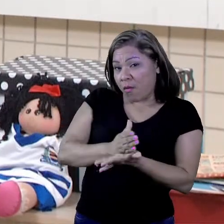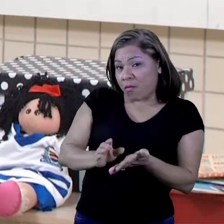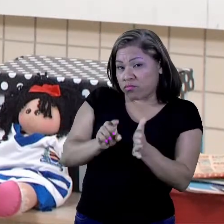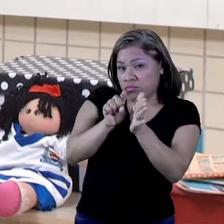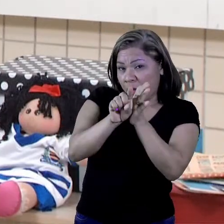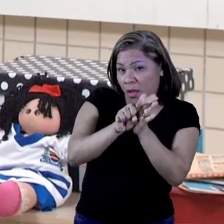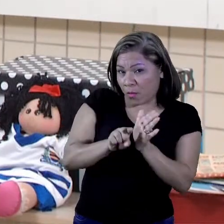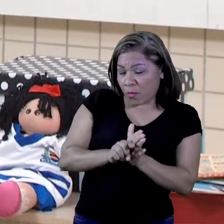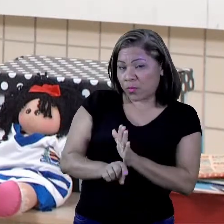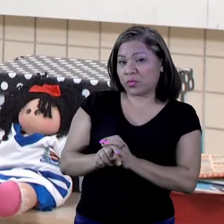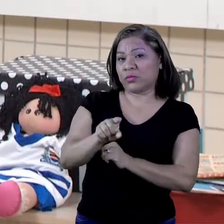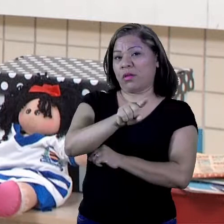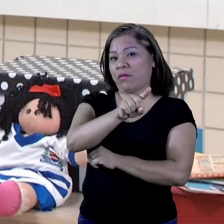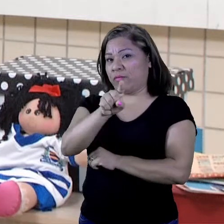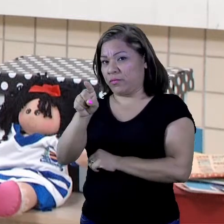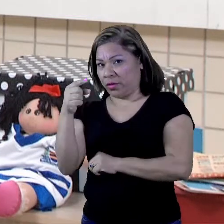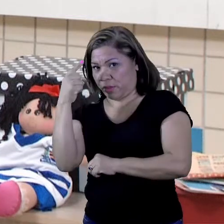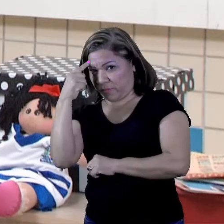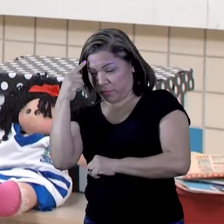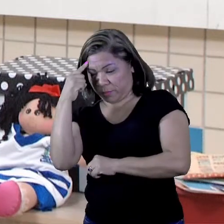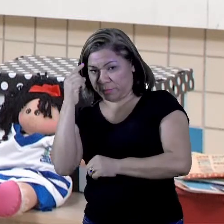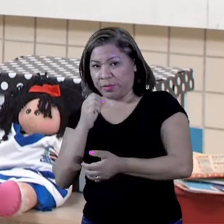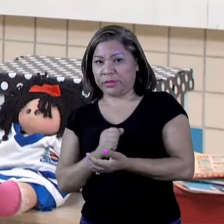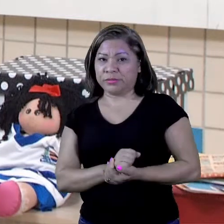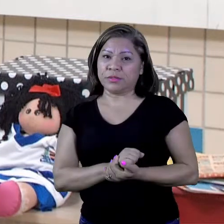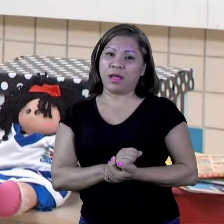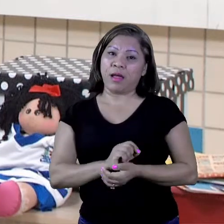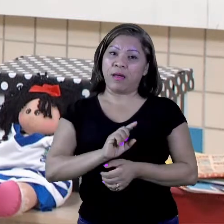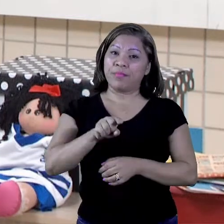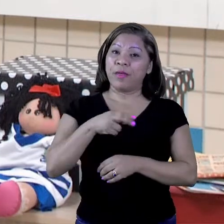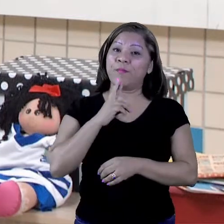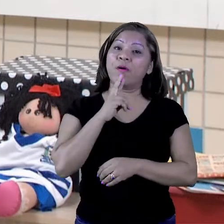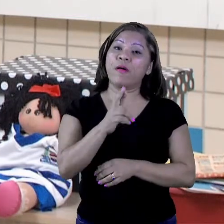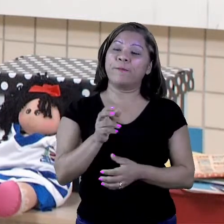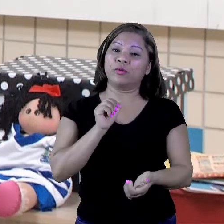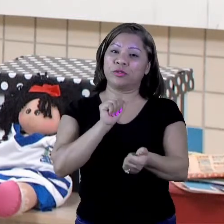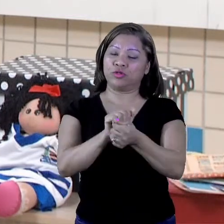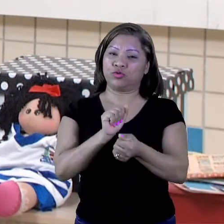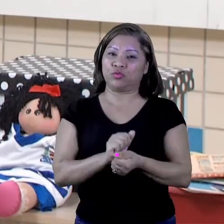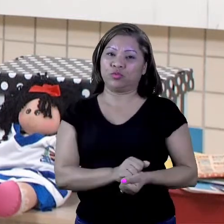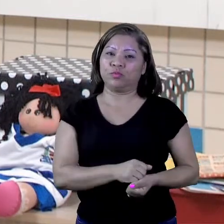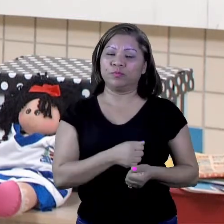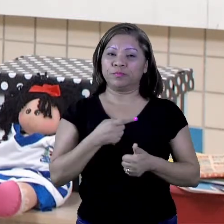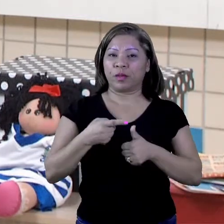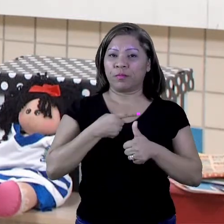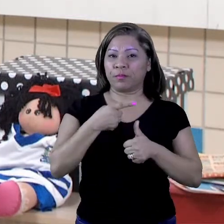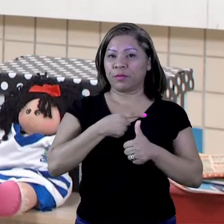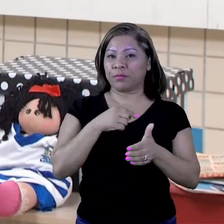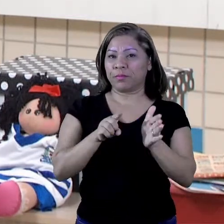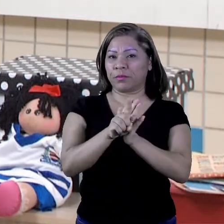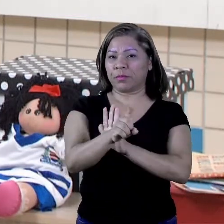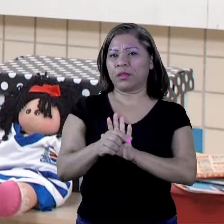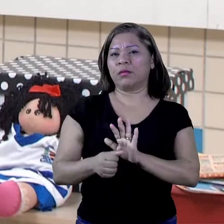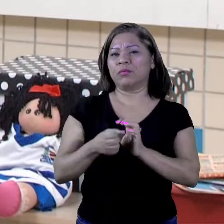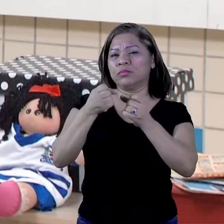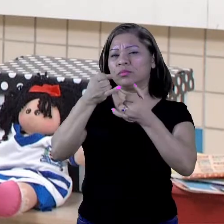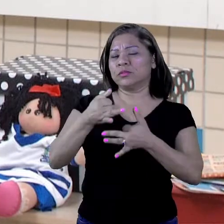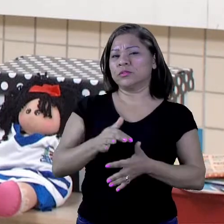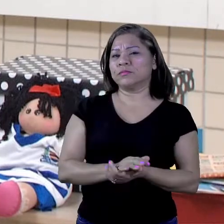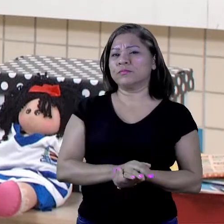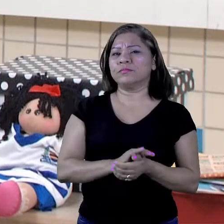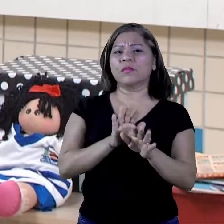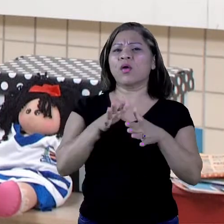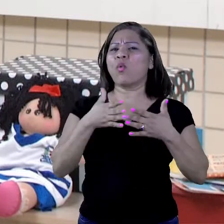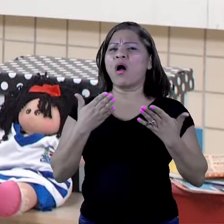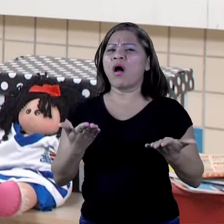direitinho, vão refletir para a gente responder junto. Primeira pergunta fala assim, ó. Qual era o título da história? Vocês ainda lembram